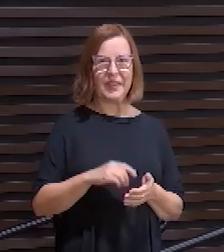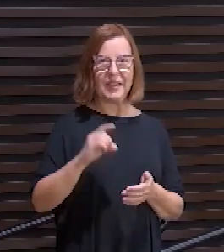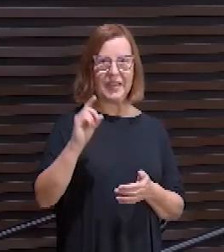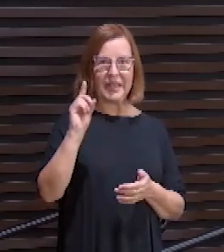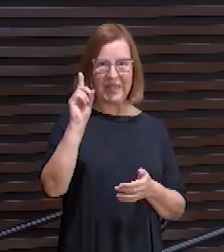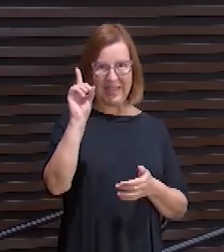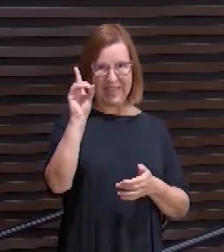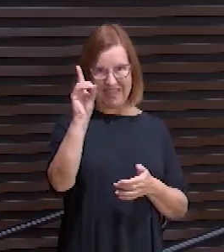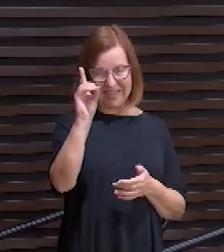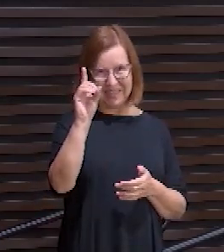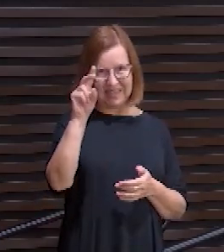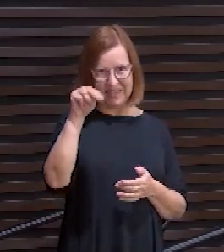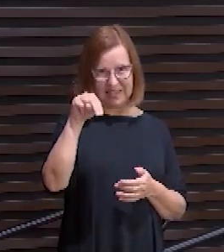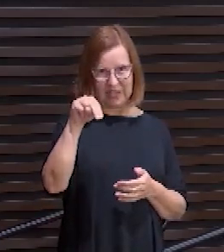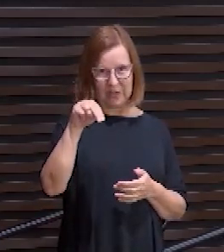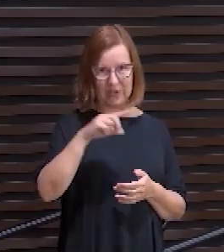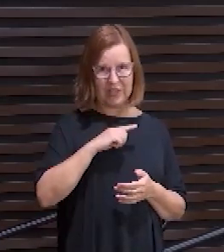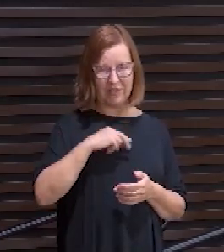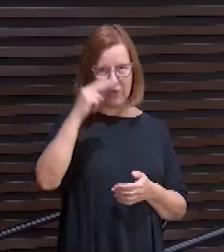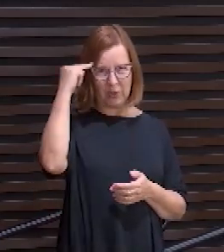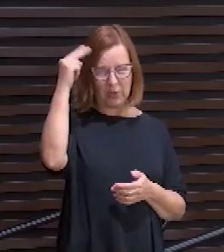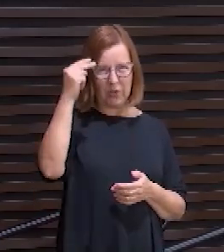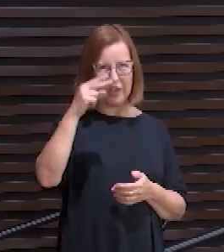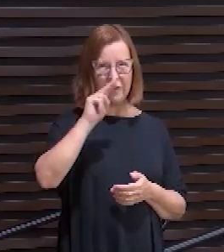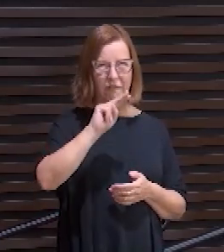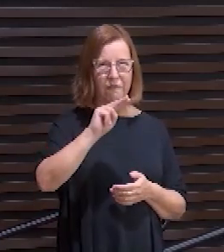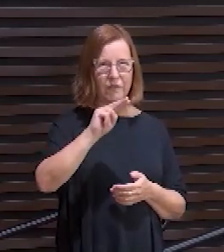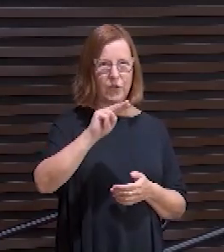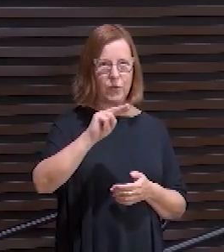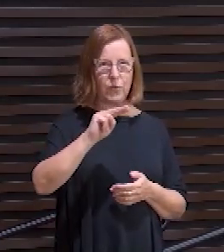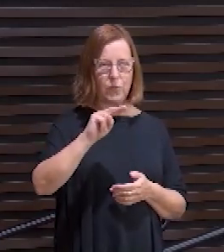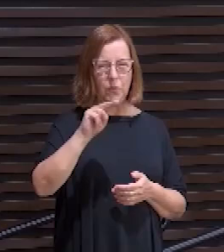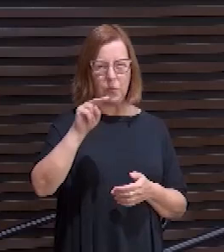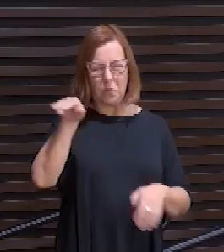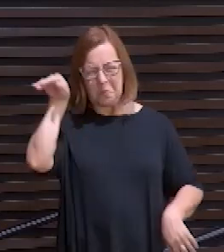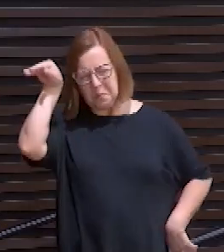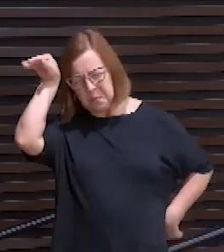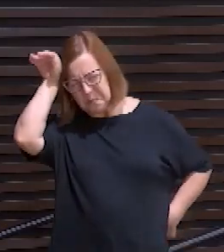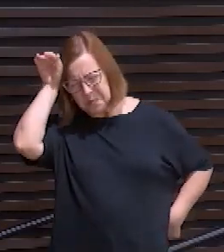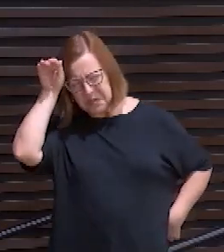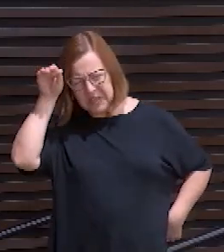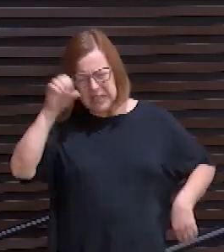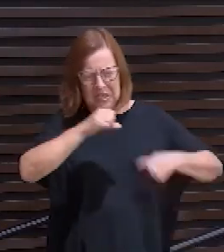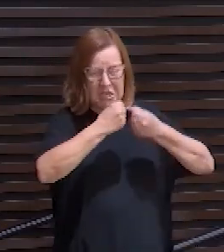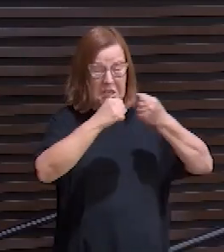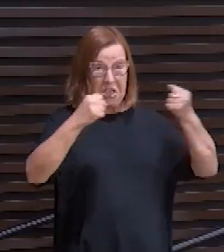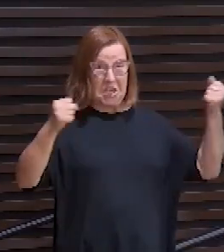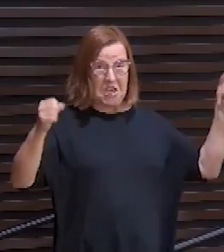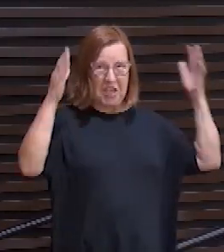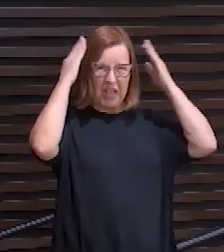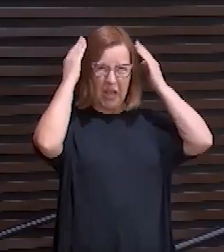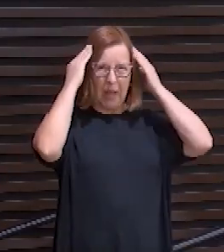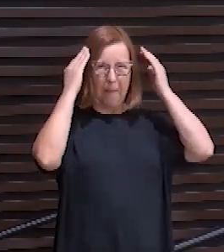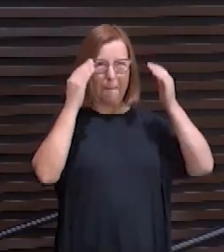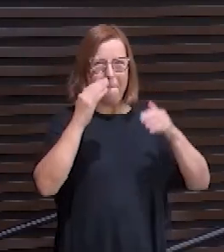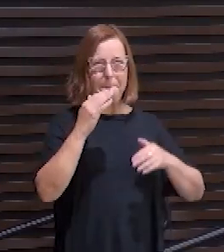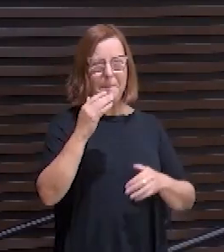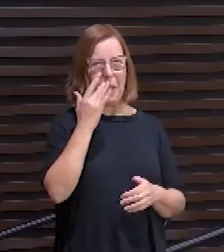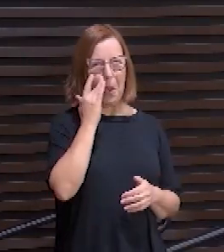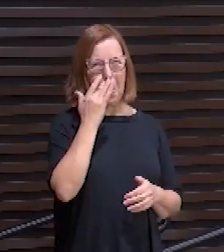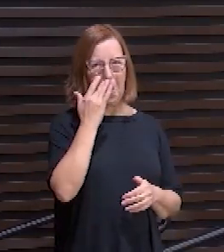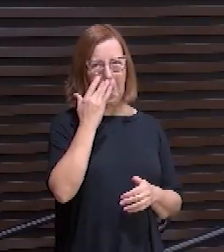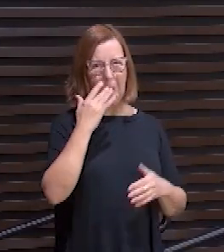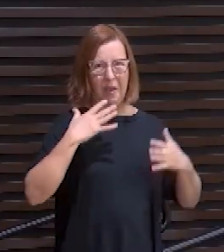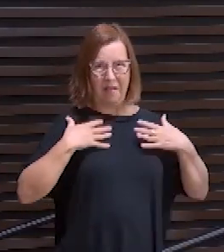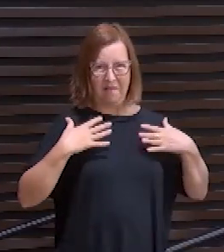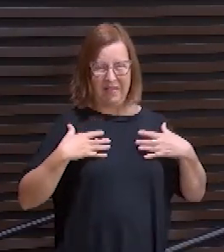recebeu um sonho do Senhor, onde ele viu uma grande estátua enorme, cuja cabeça era de ouro, o peitoral e os braços